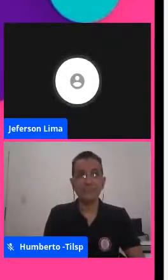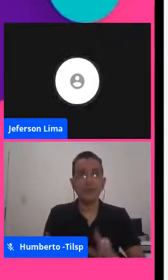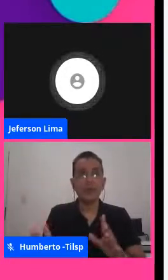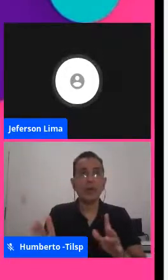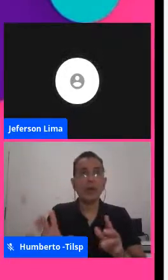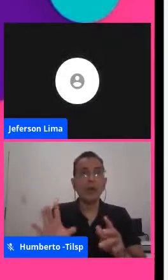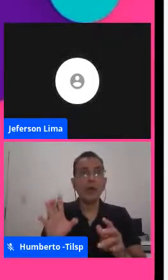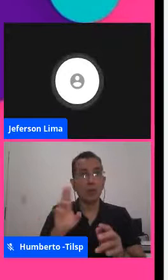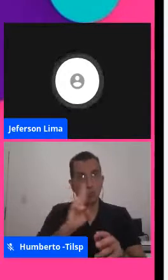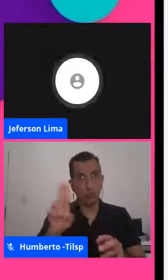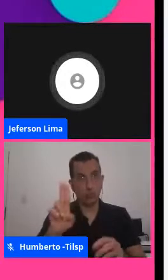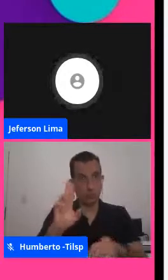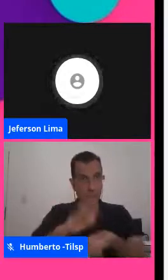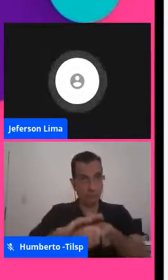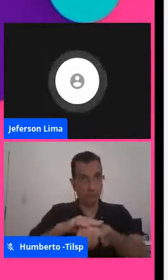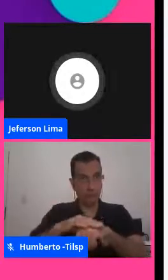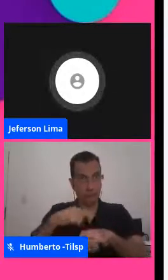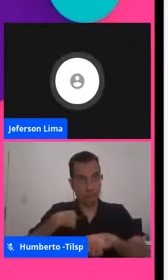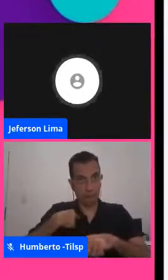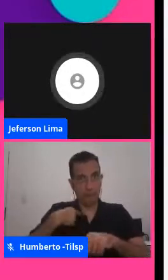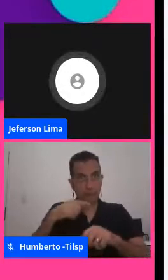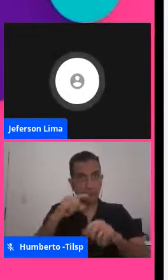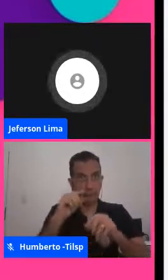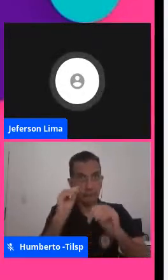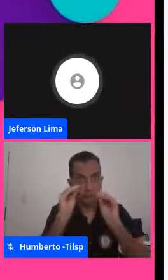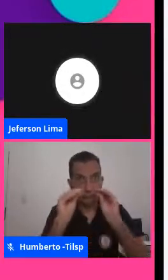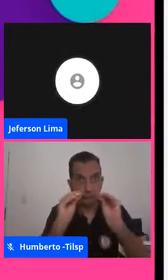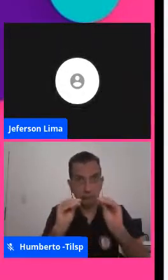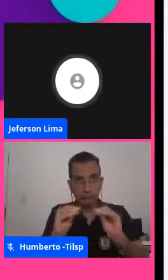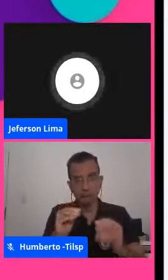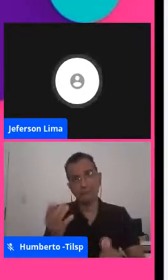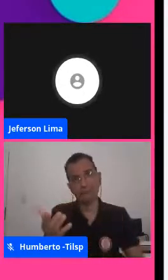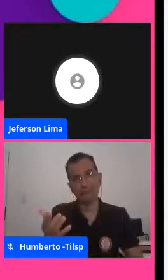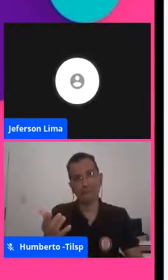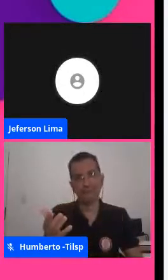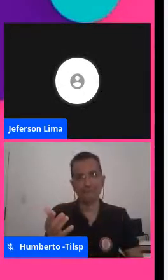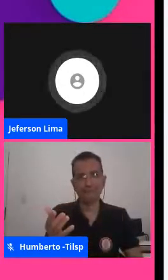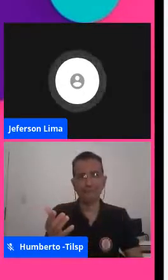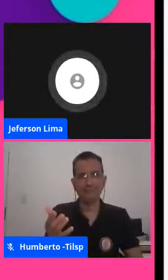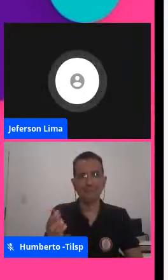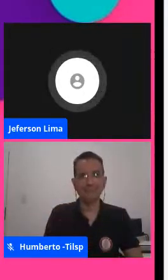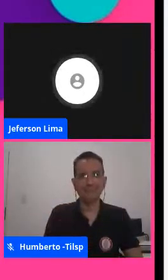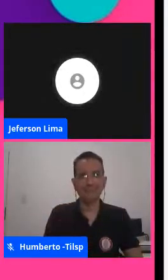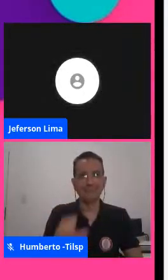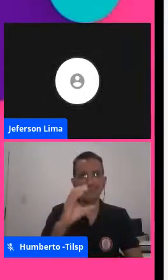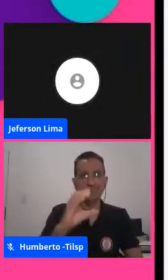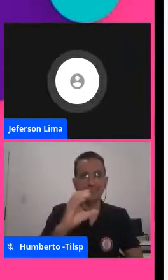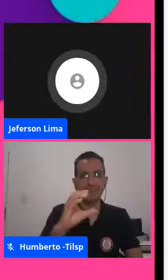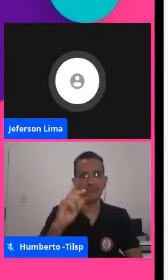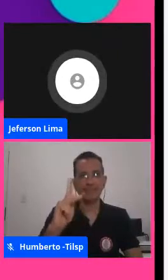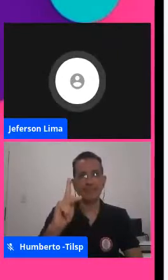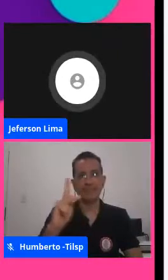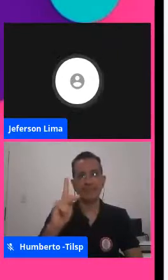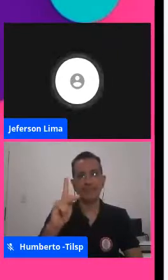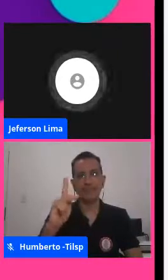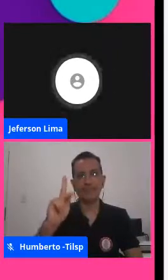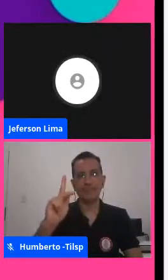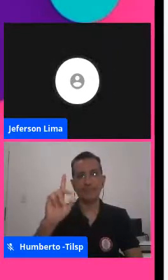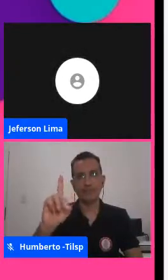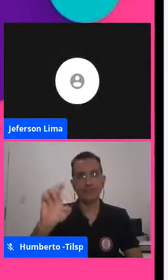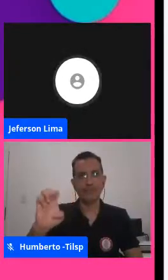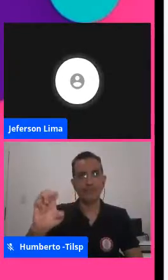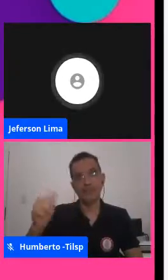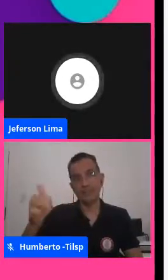que é representando desenvolvimento, olha só o quão melhor ficou o nosso ambiente. CPDE dev. Esse aqui é nosso ID do